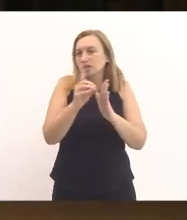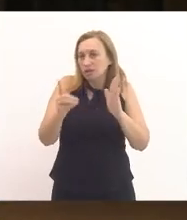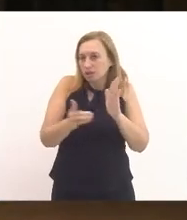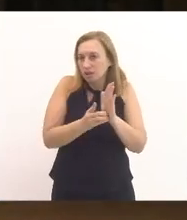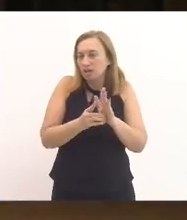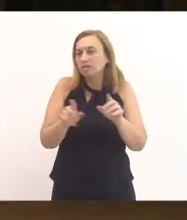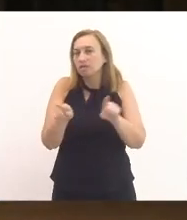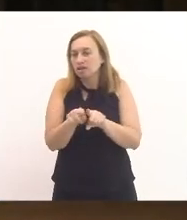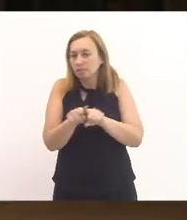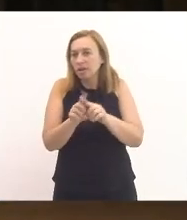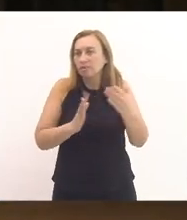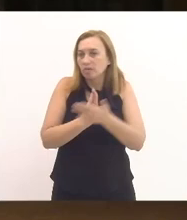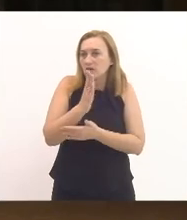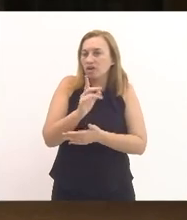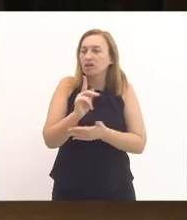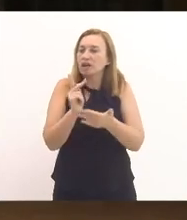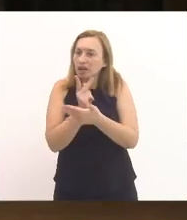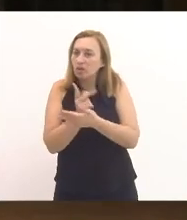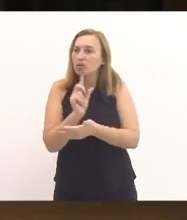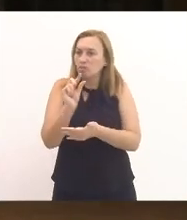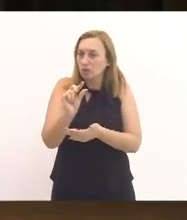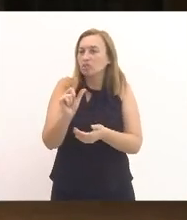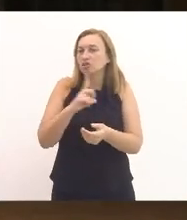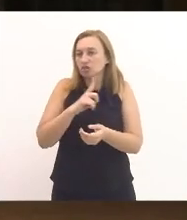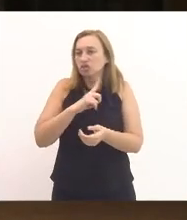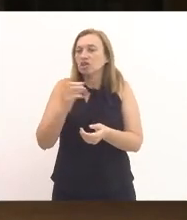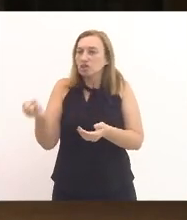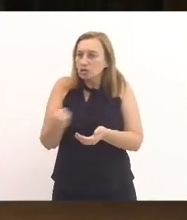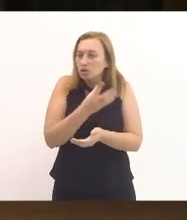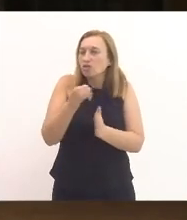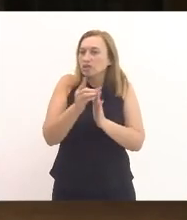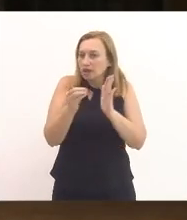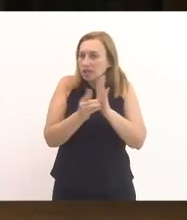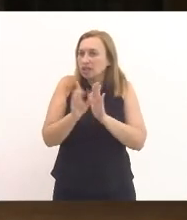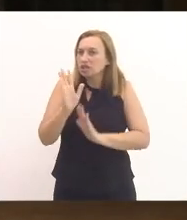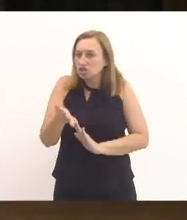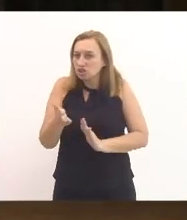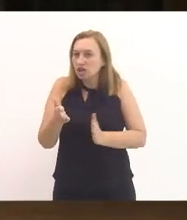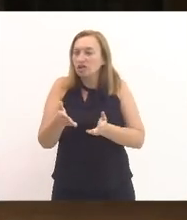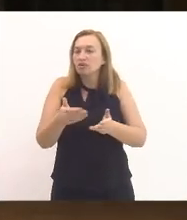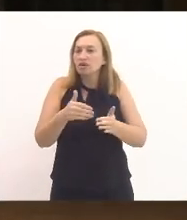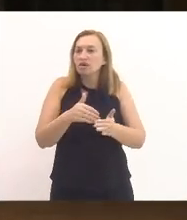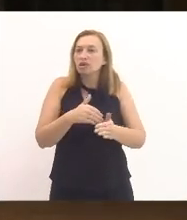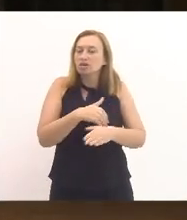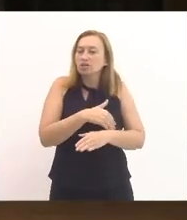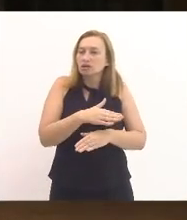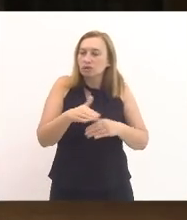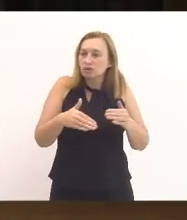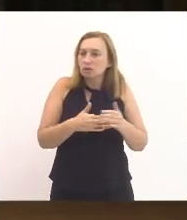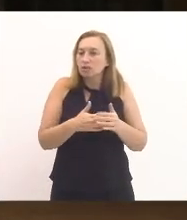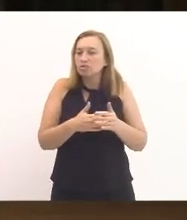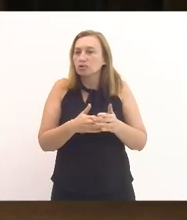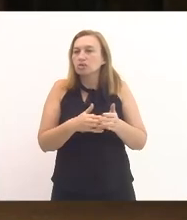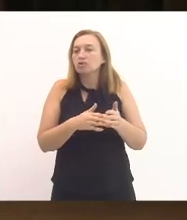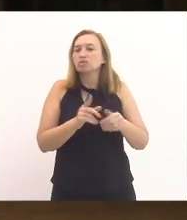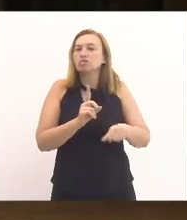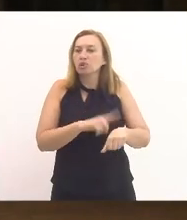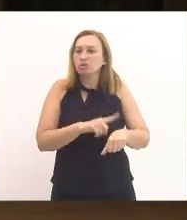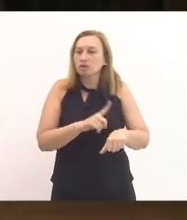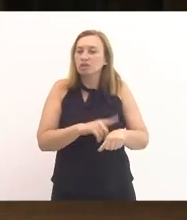espírito da Lei esse decreto esse novo decreto já passou por todas as fases e está